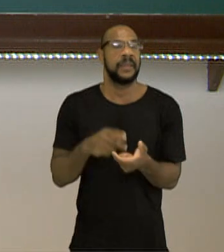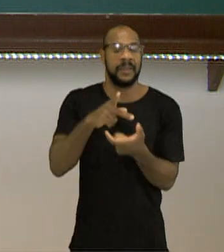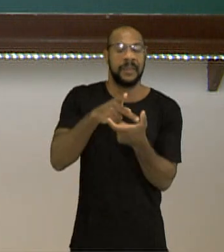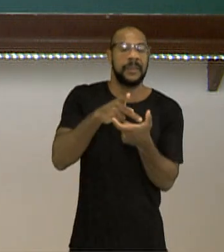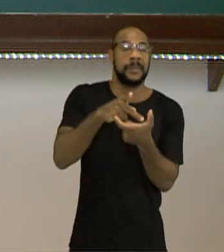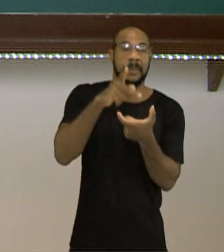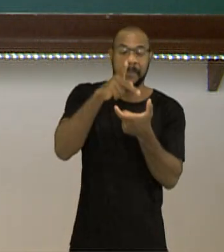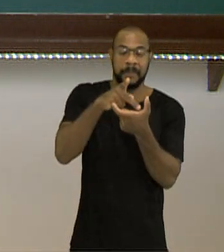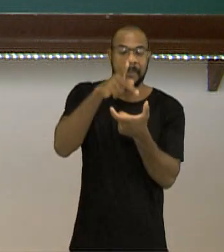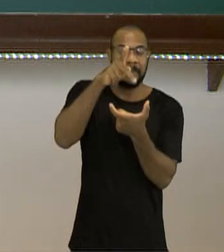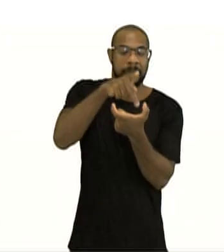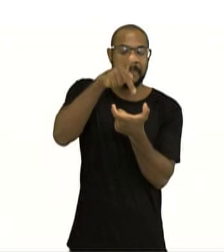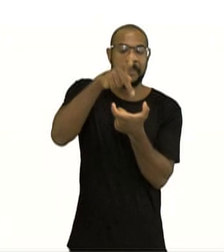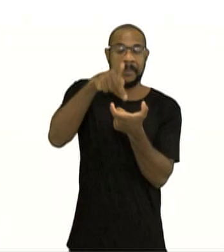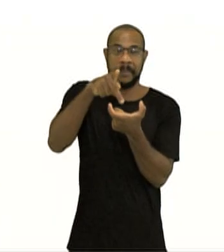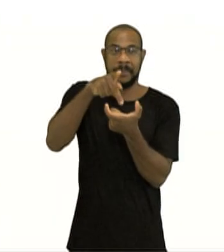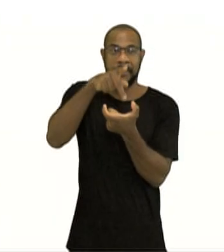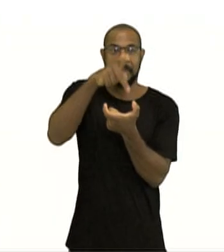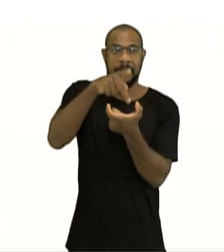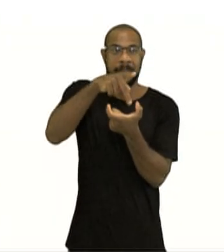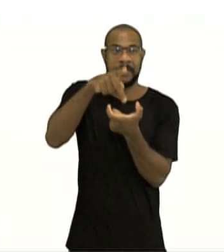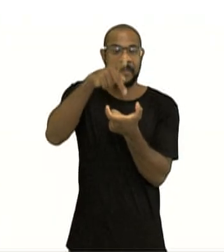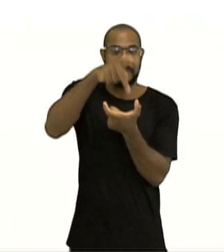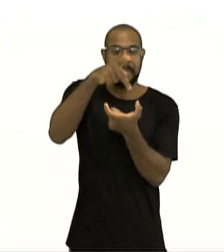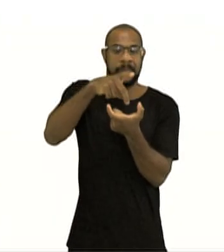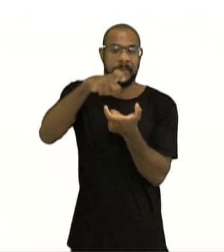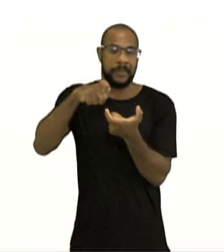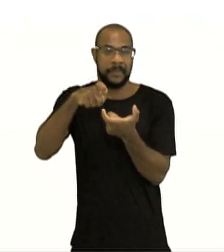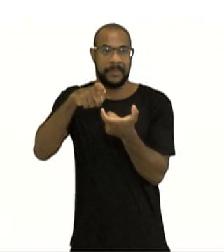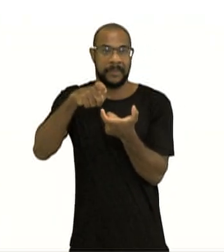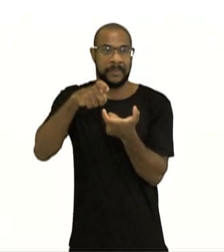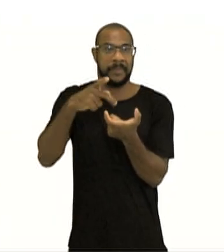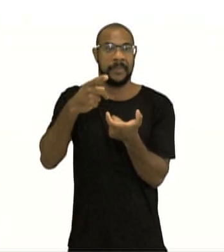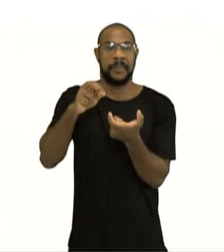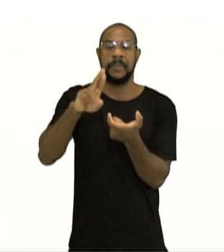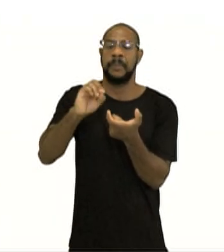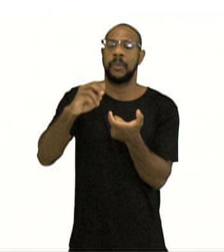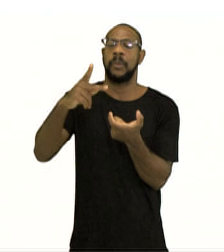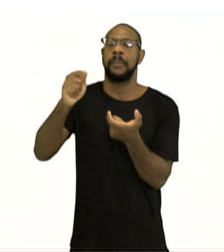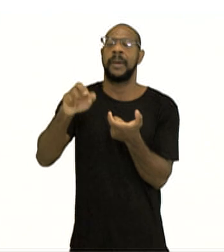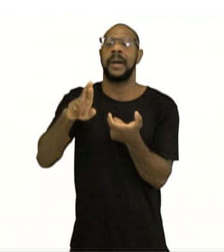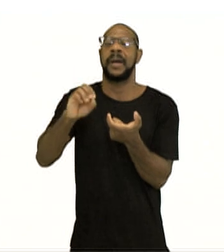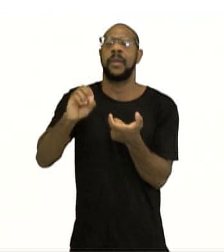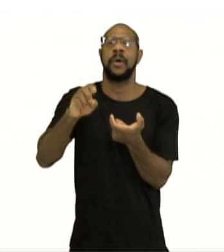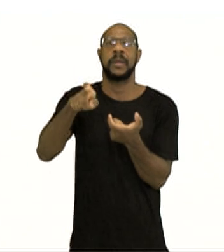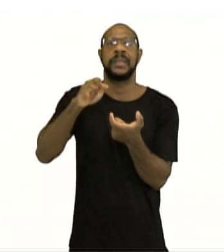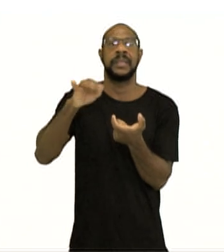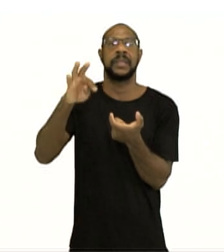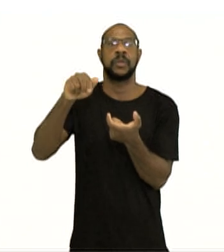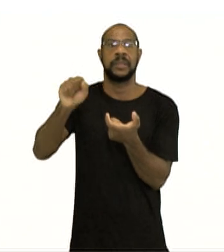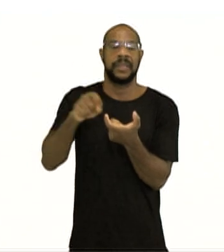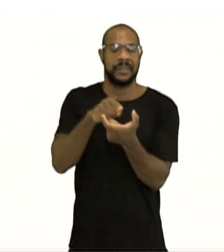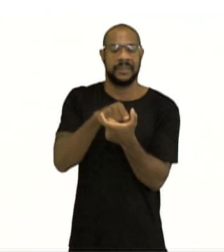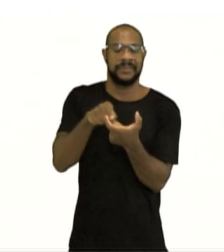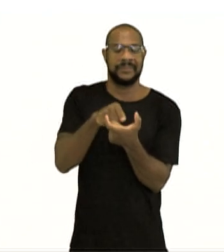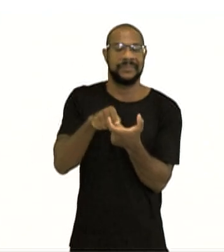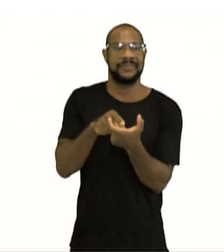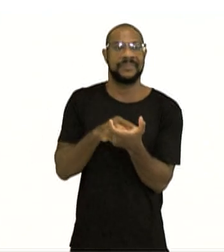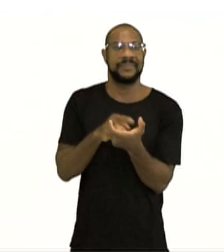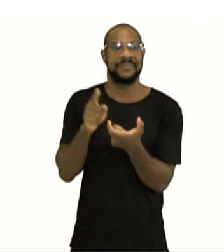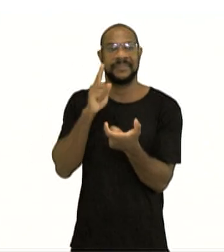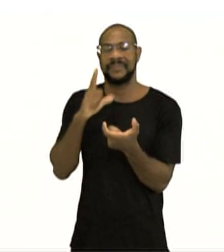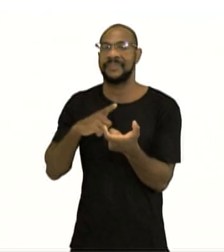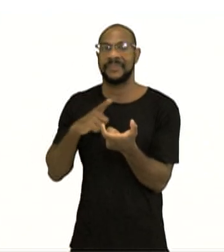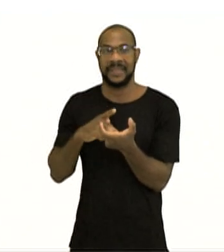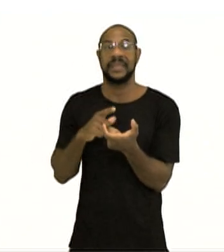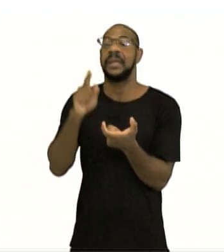Proparoxítonas. Proparoxítonas, a própria palavra proparoxítona é um exemplo. Então, olha lá, ela tem